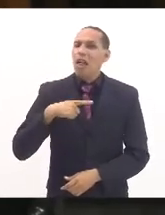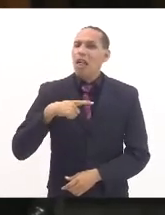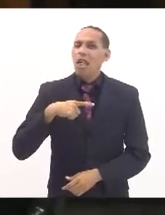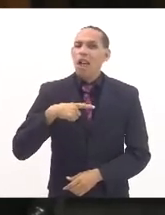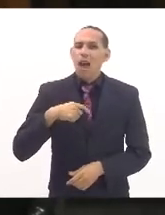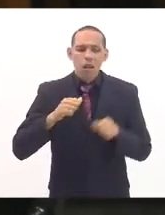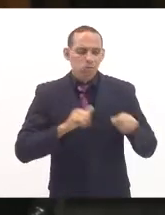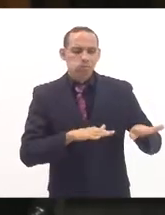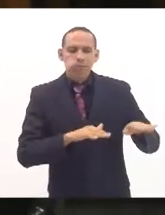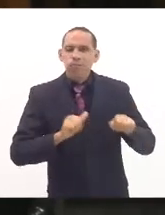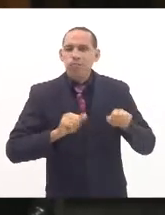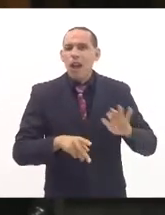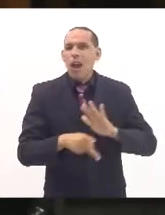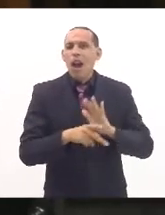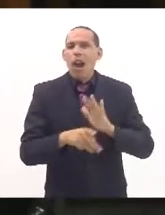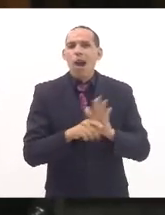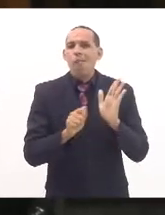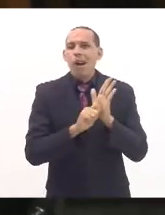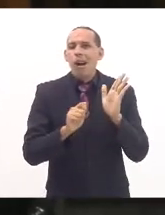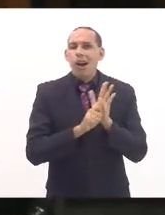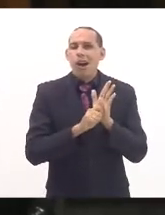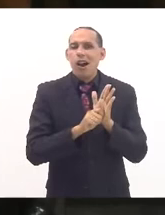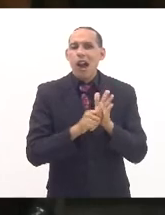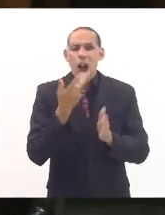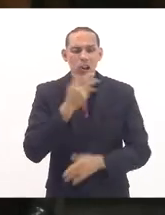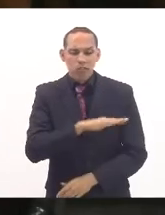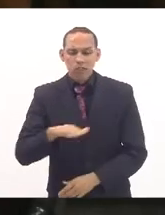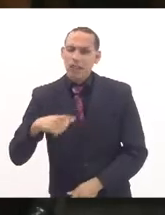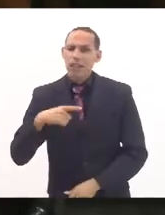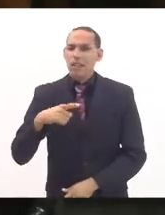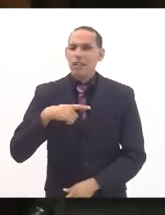Maconha, e eu quero ver a esquerda vir aqui falar,